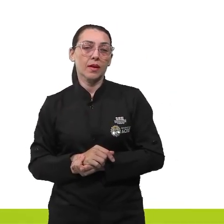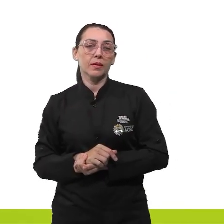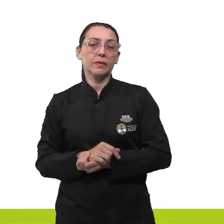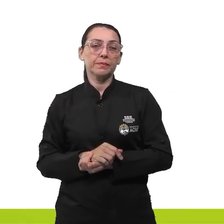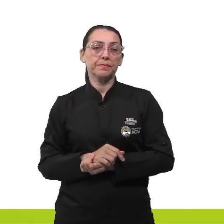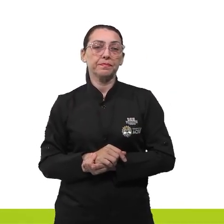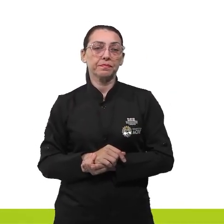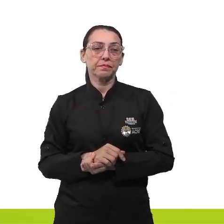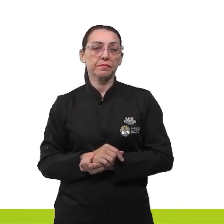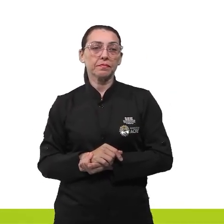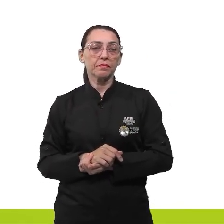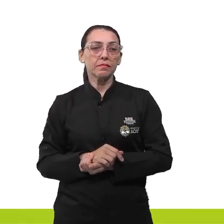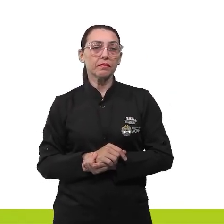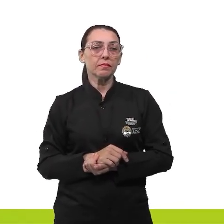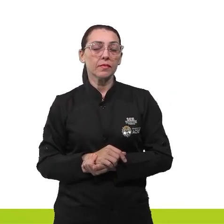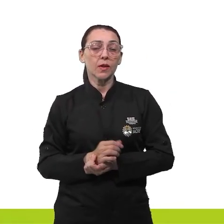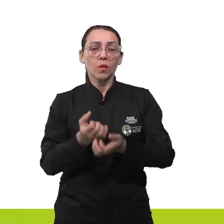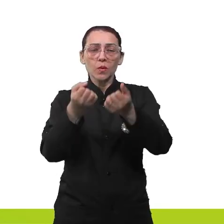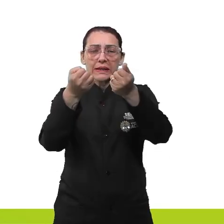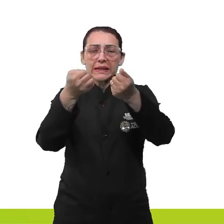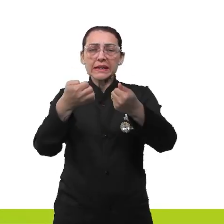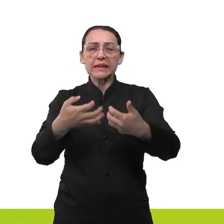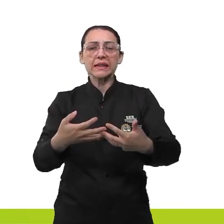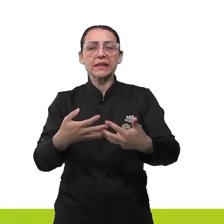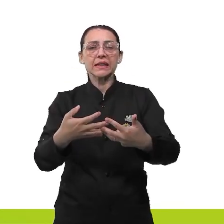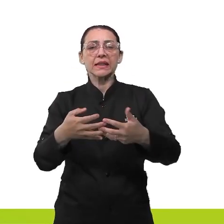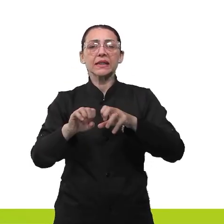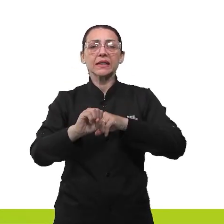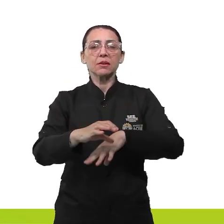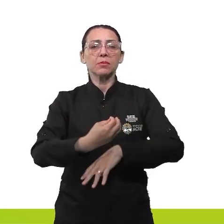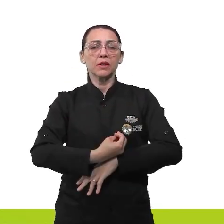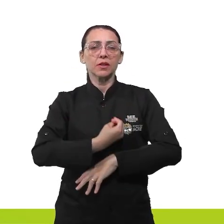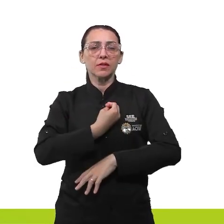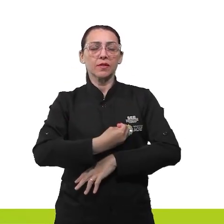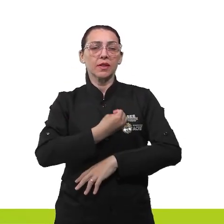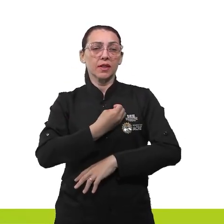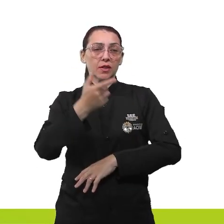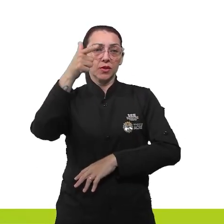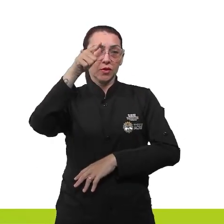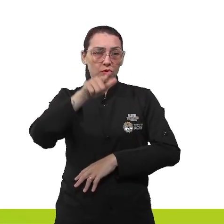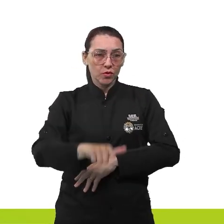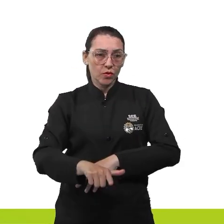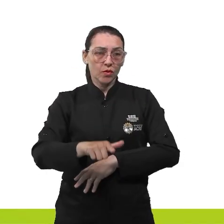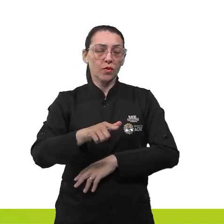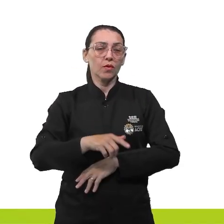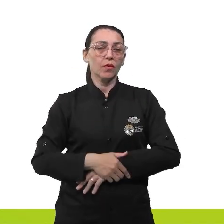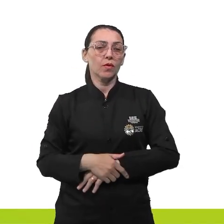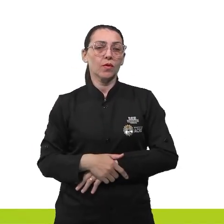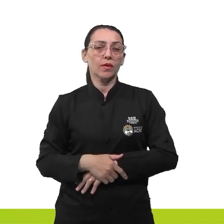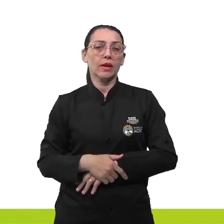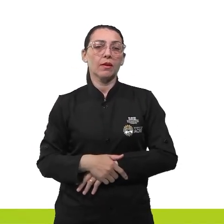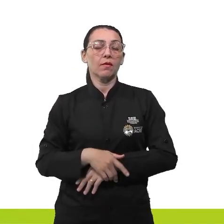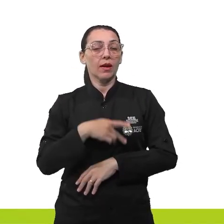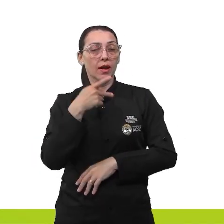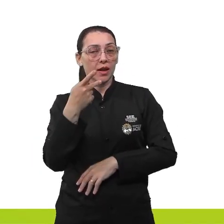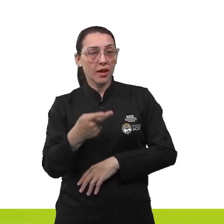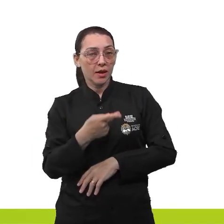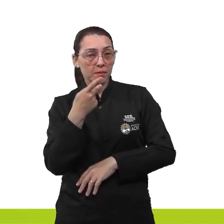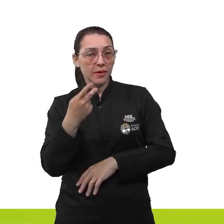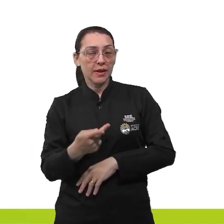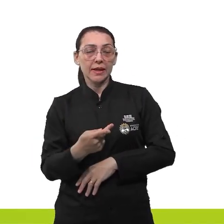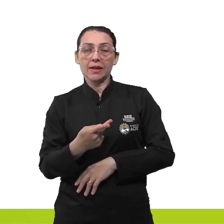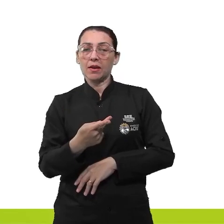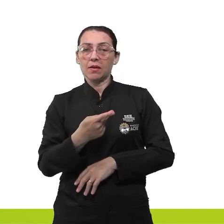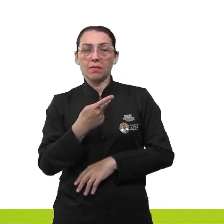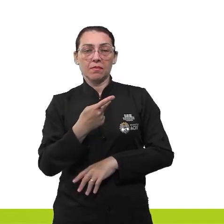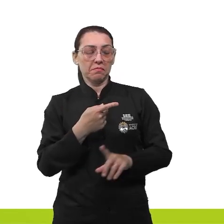o quê? Uma lição de vida. E novamente, confirmamos que não devemos o quê?